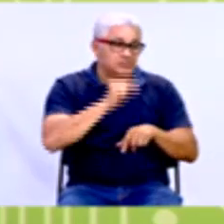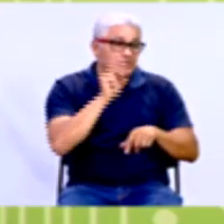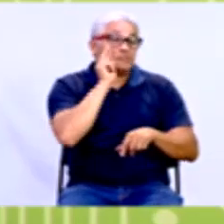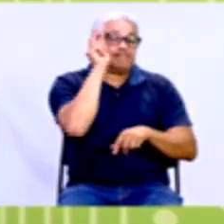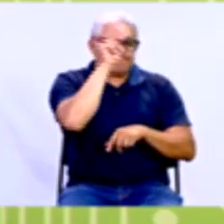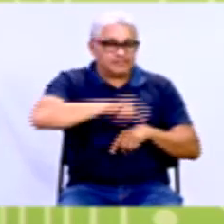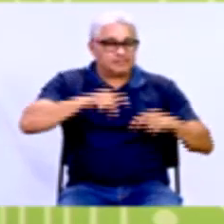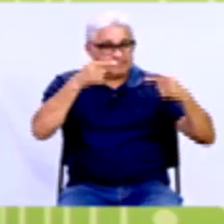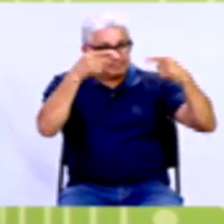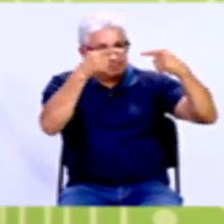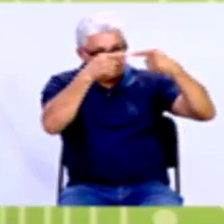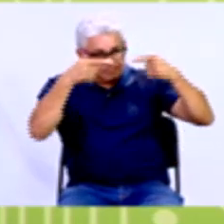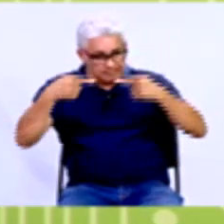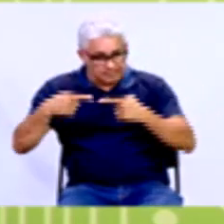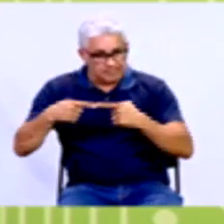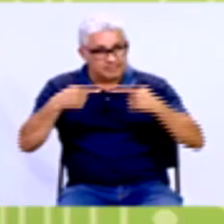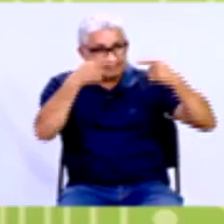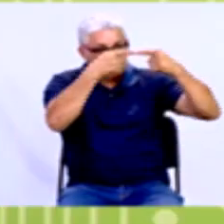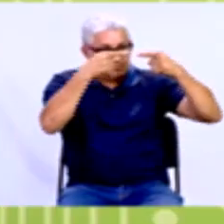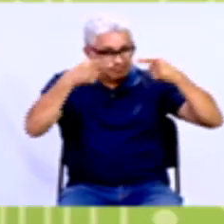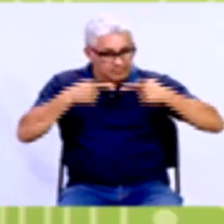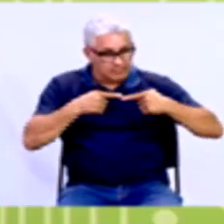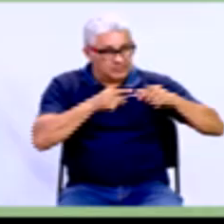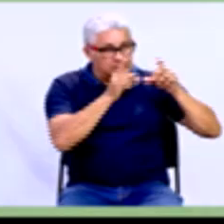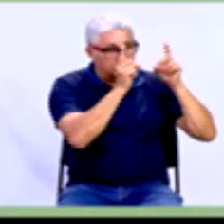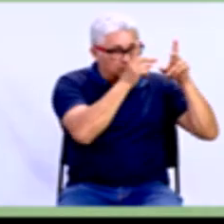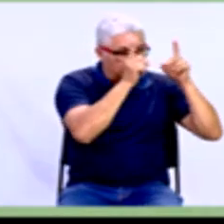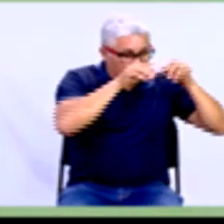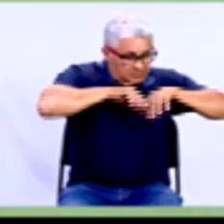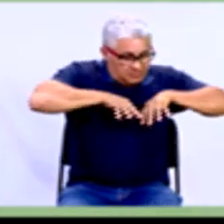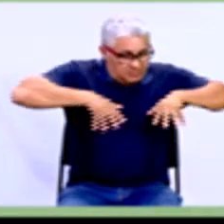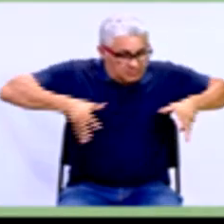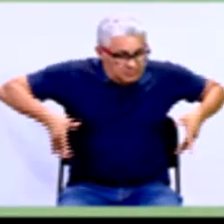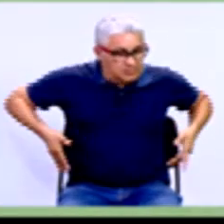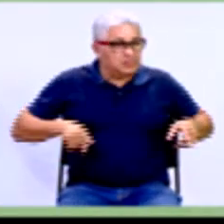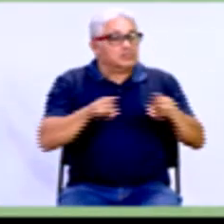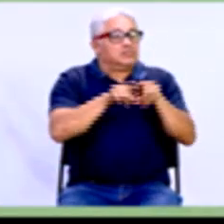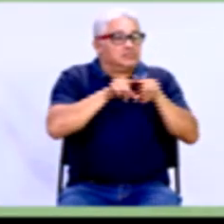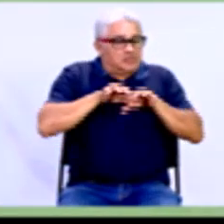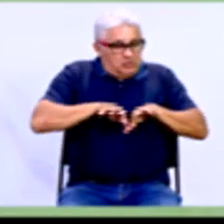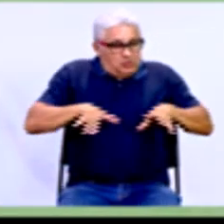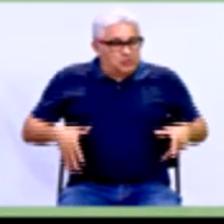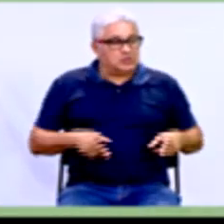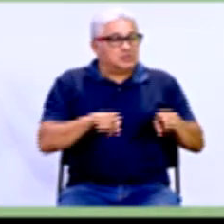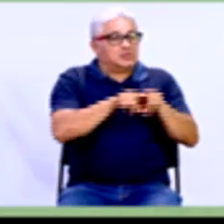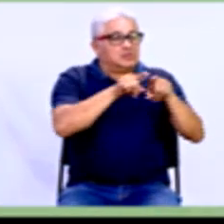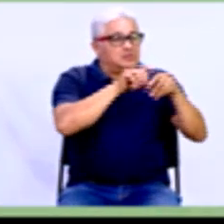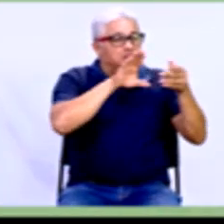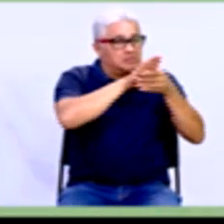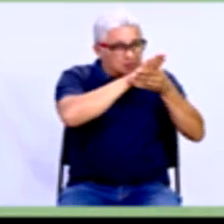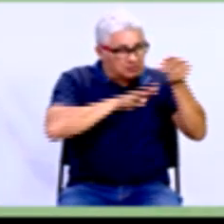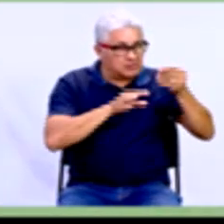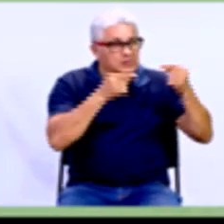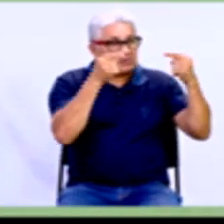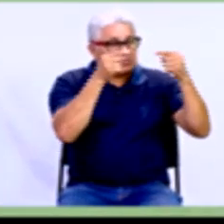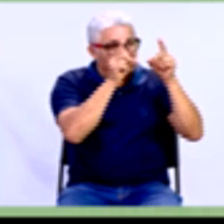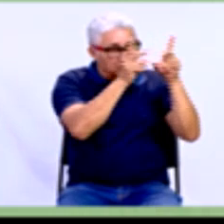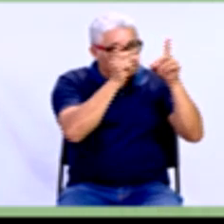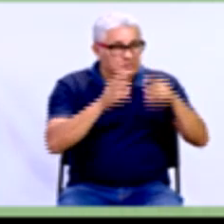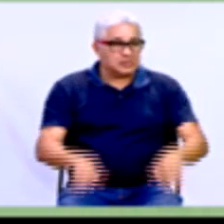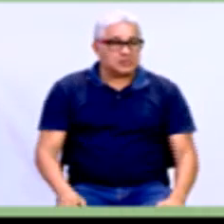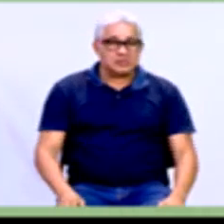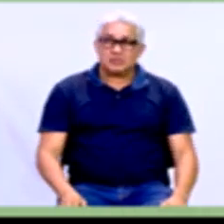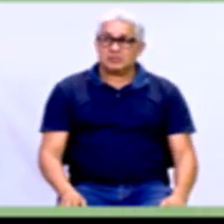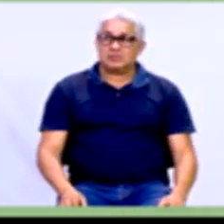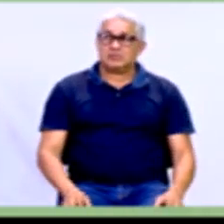tinha uma correlação entre a venda de vestidos e a venda de sapatos. Então, daí o que a gente faz? A gente vai construir